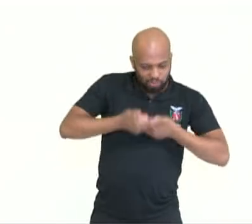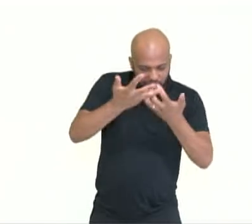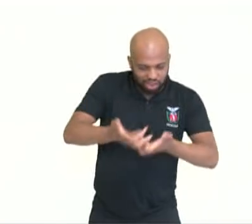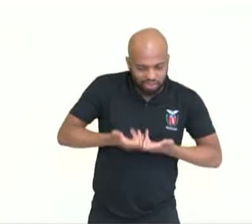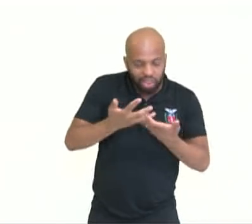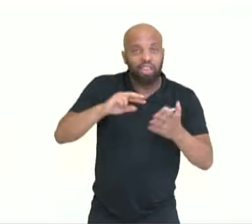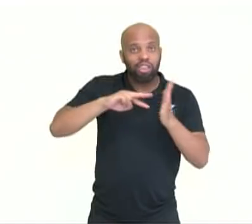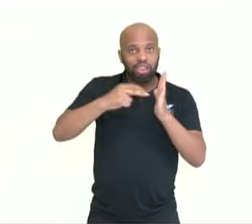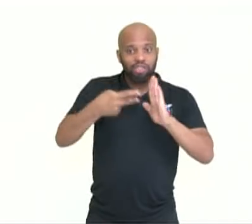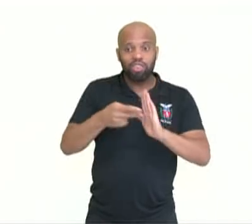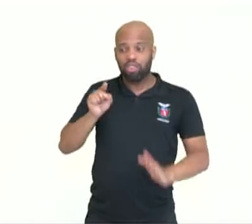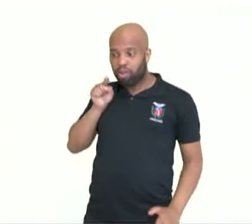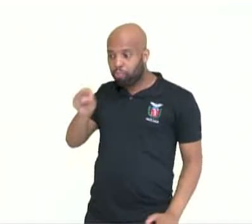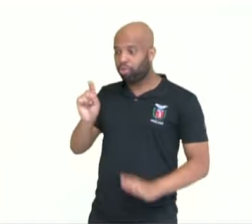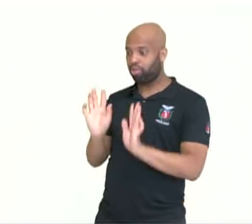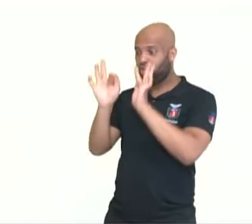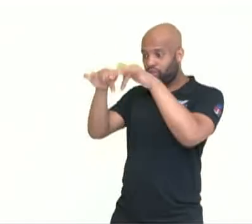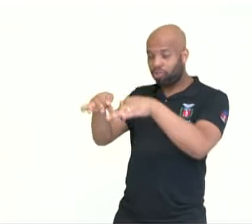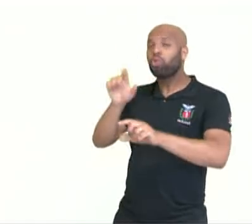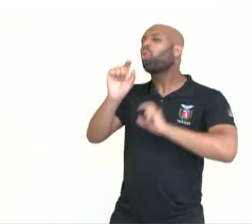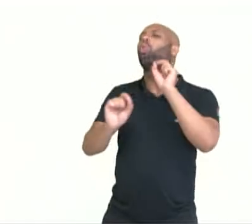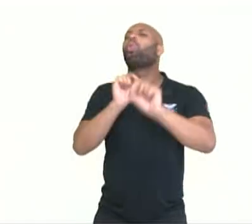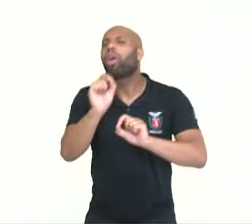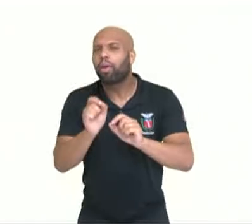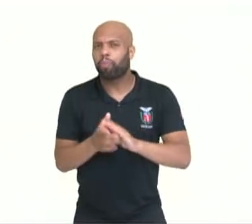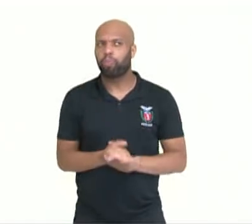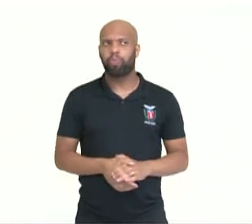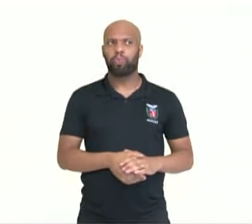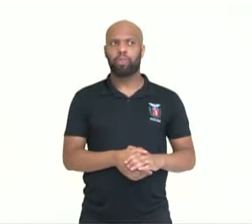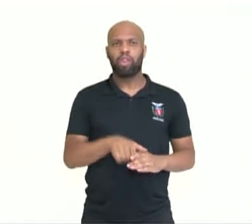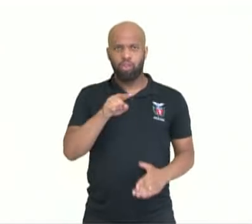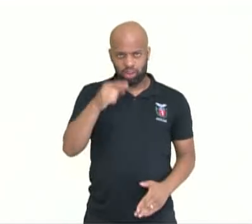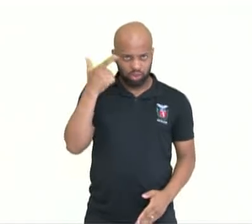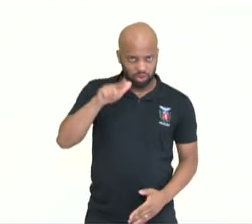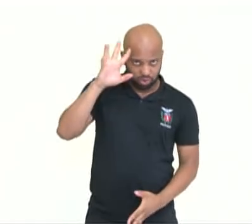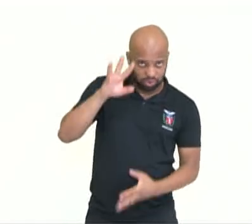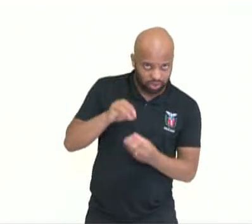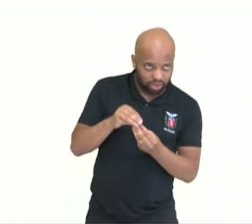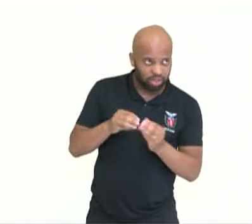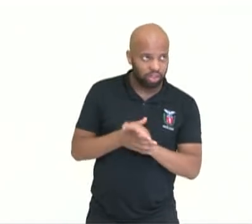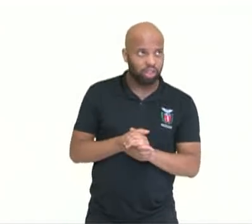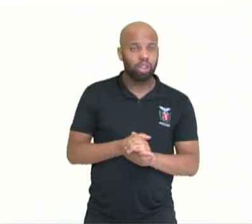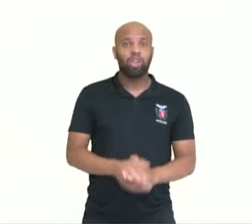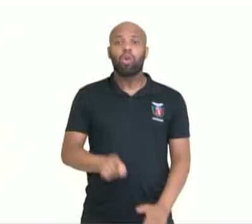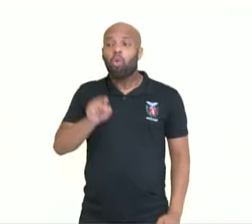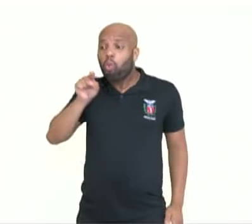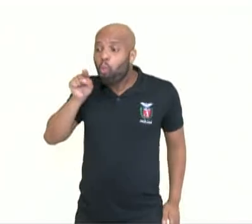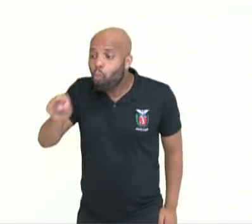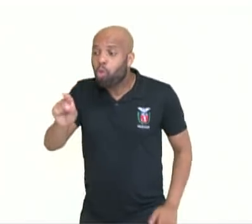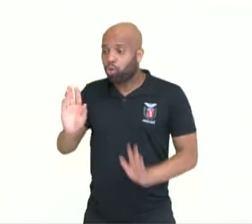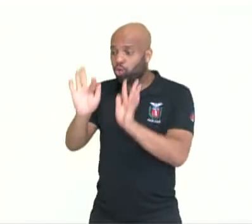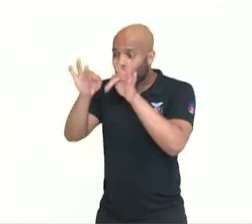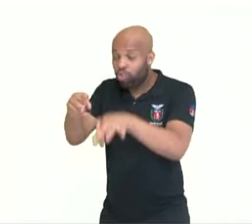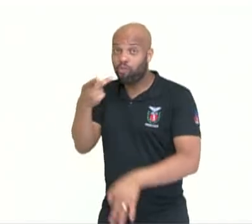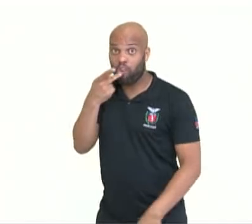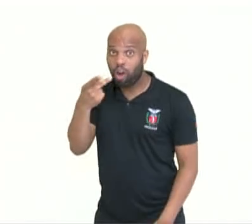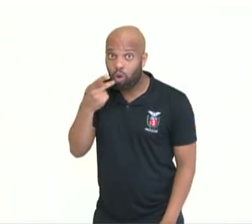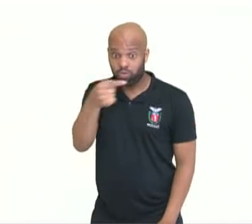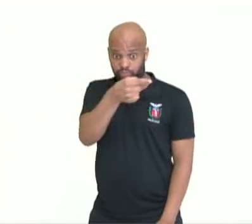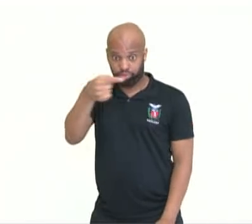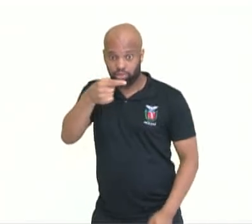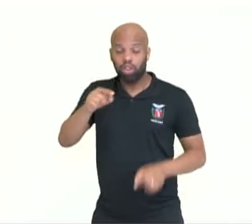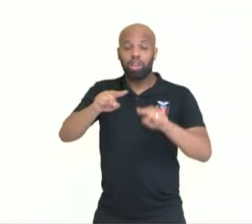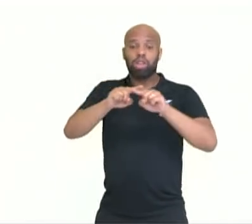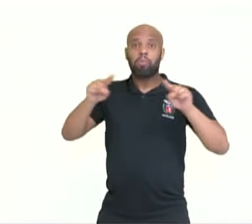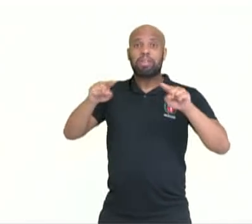mostra que o ponto final, letra A. Não sei se você entendeu esse exercício. O ponto final fala, mas